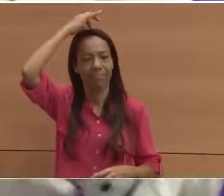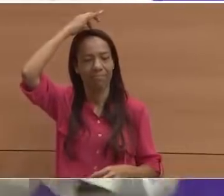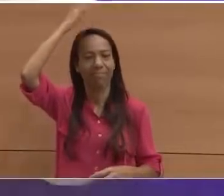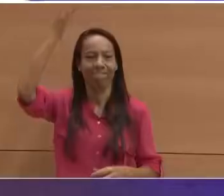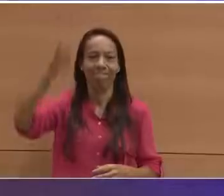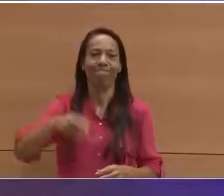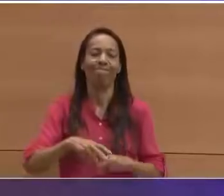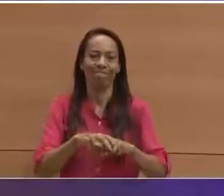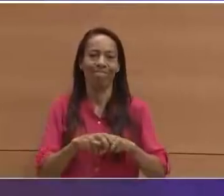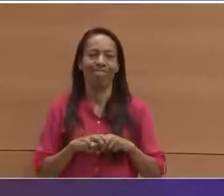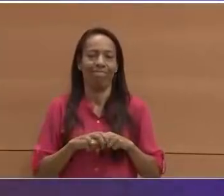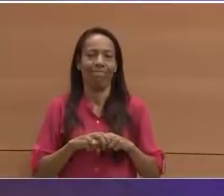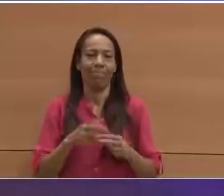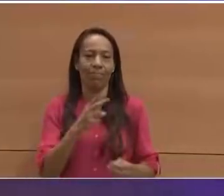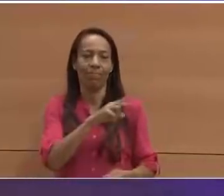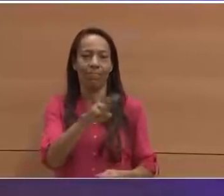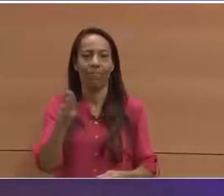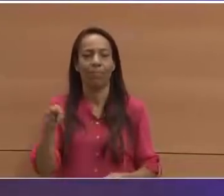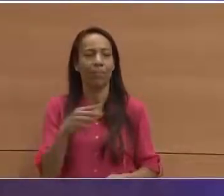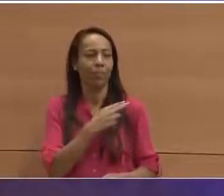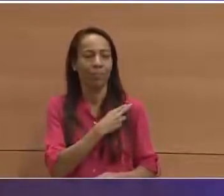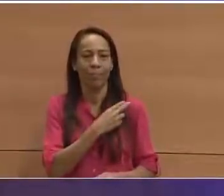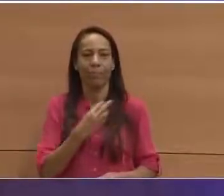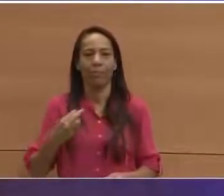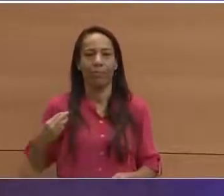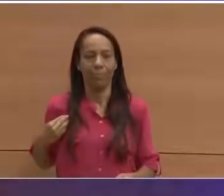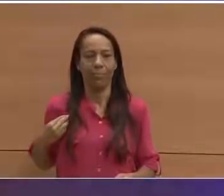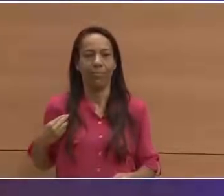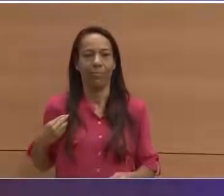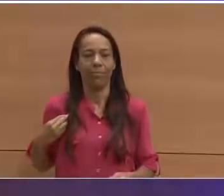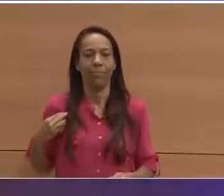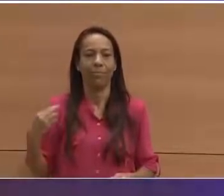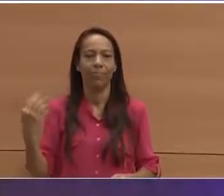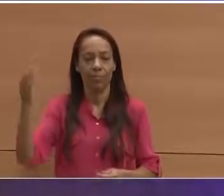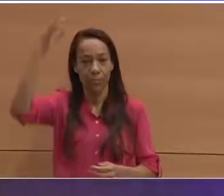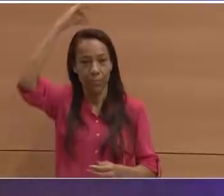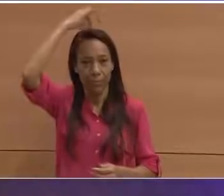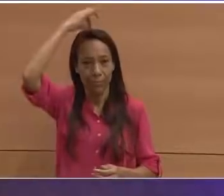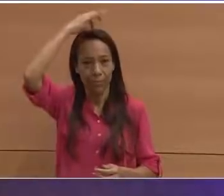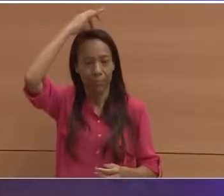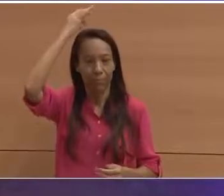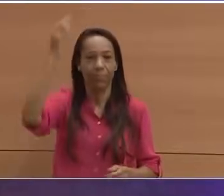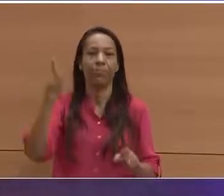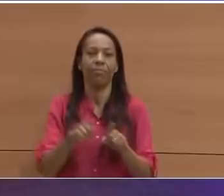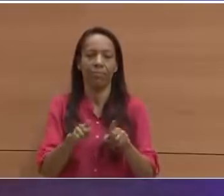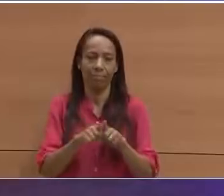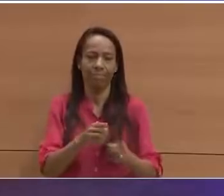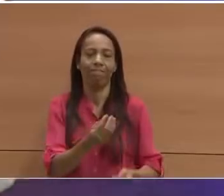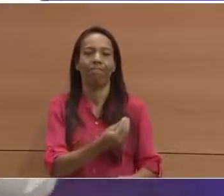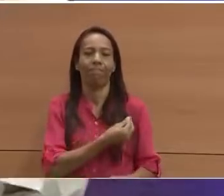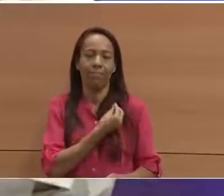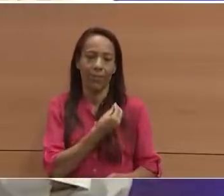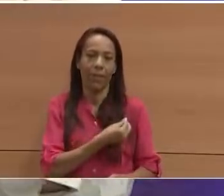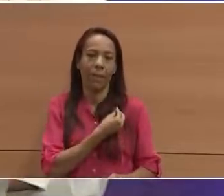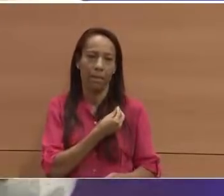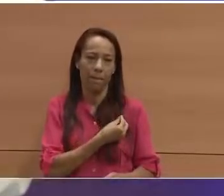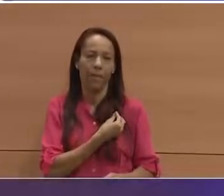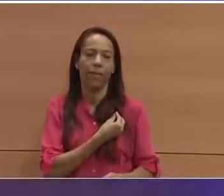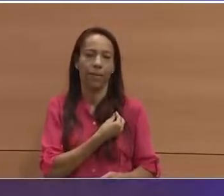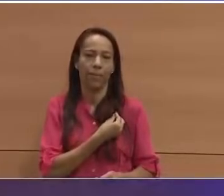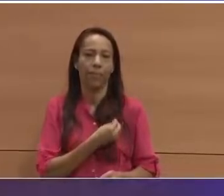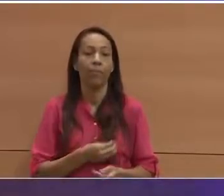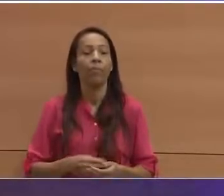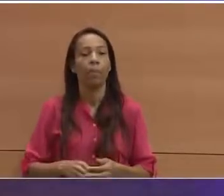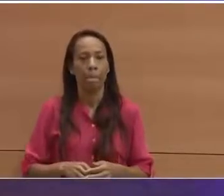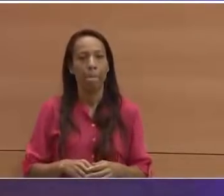isso, irmãos, esse ministério, o ministério do Espírito e da vida. E esse ministério, depois,